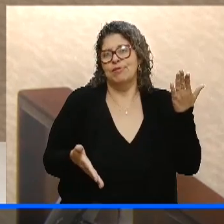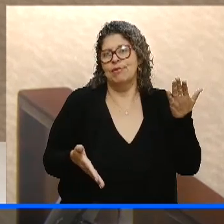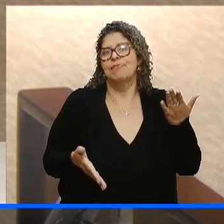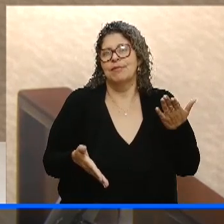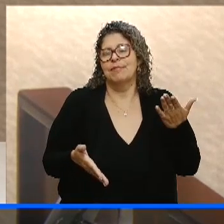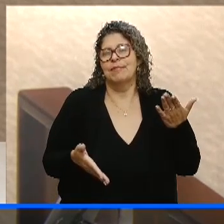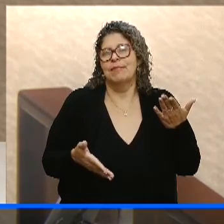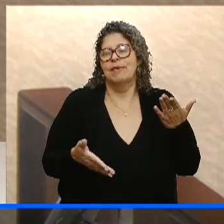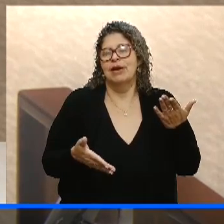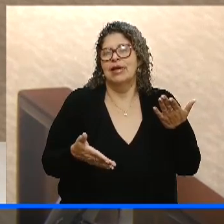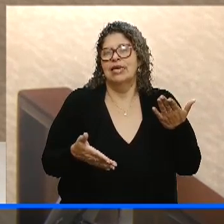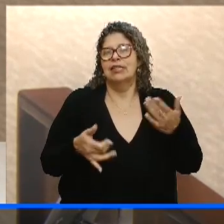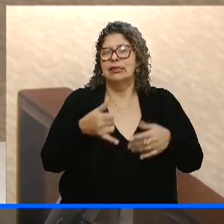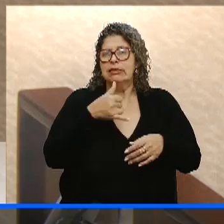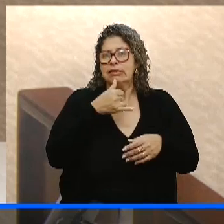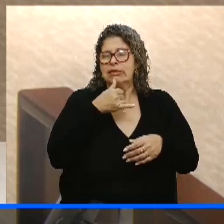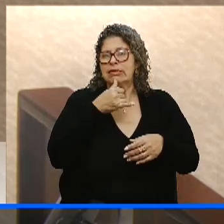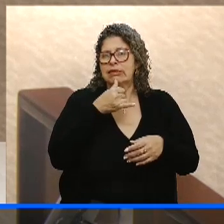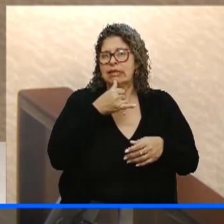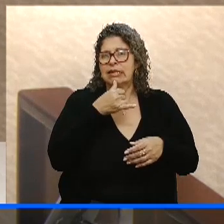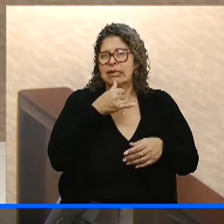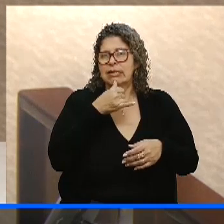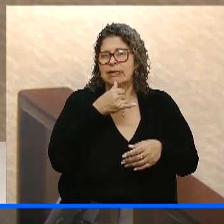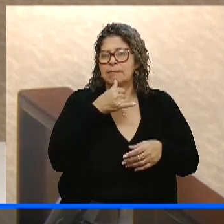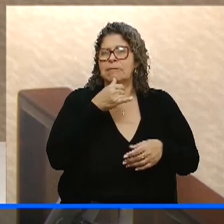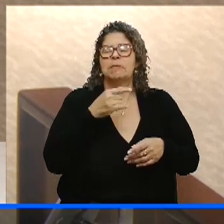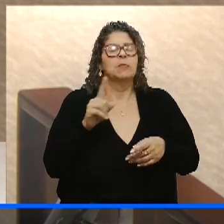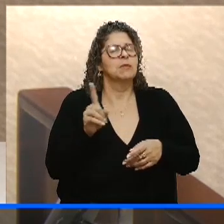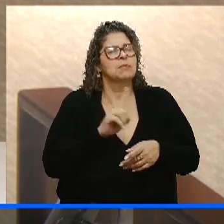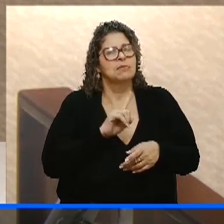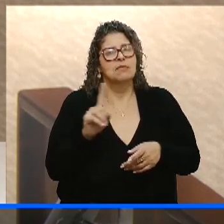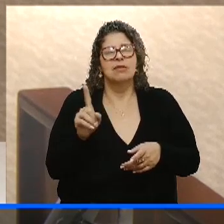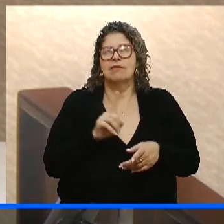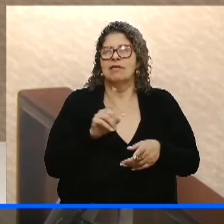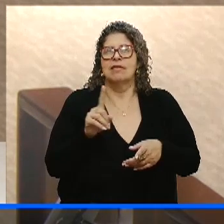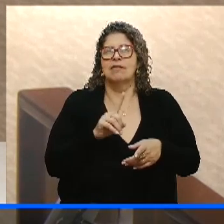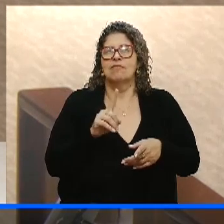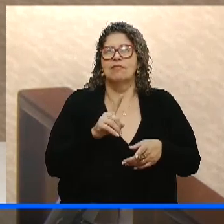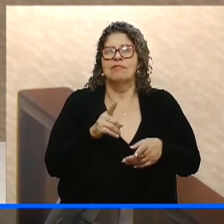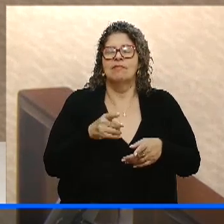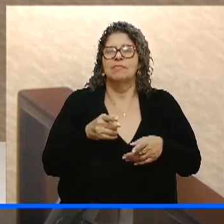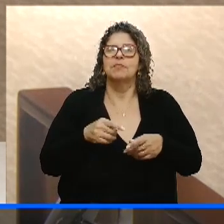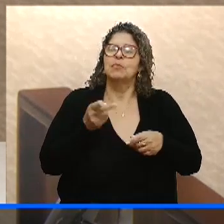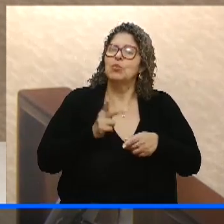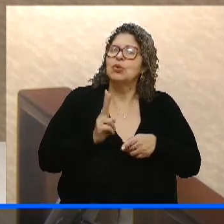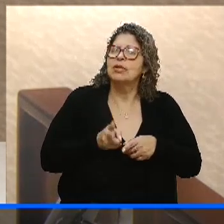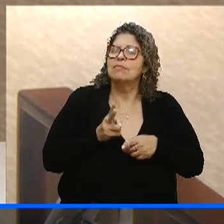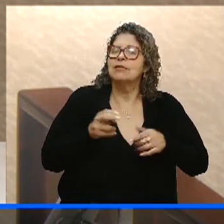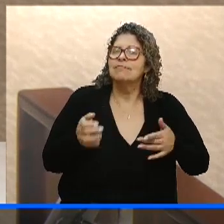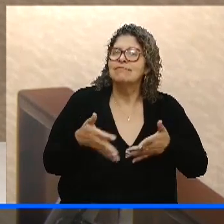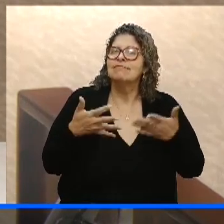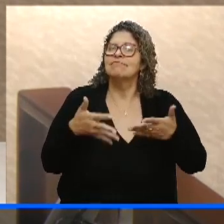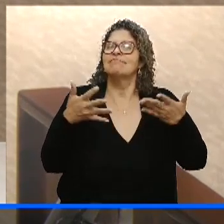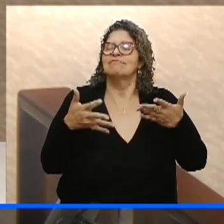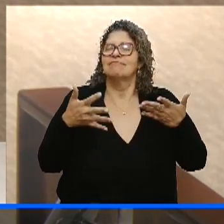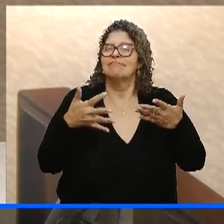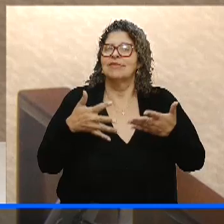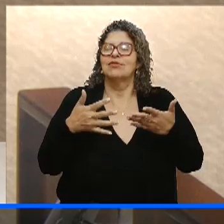desânimo e apatia não são vocabulários frequentes na zona sul